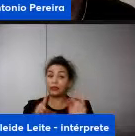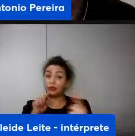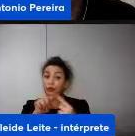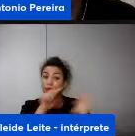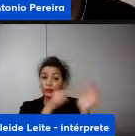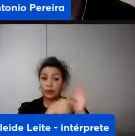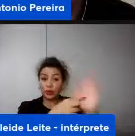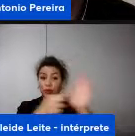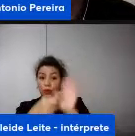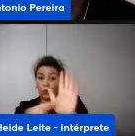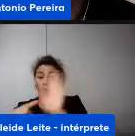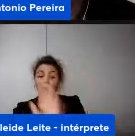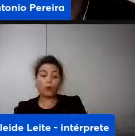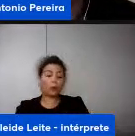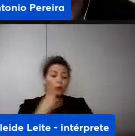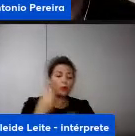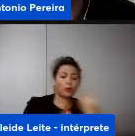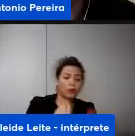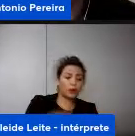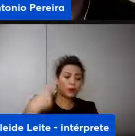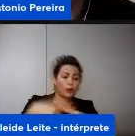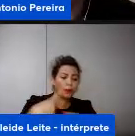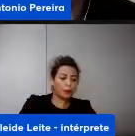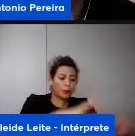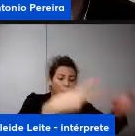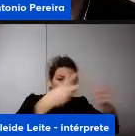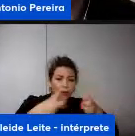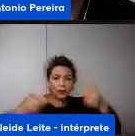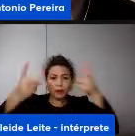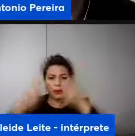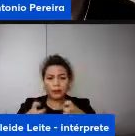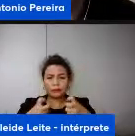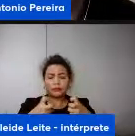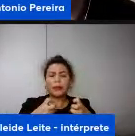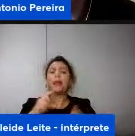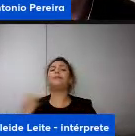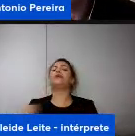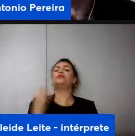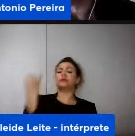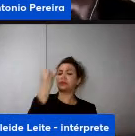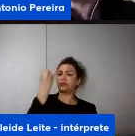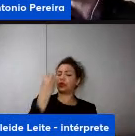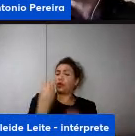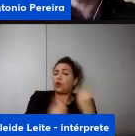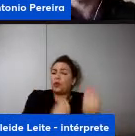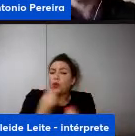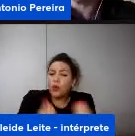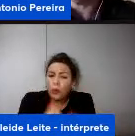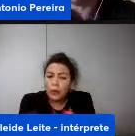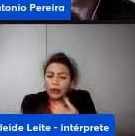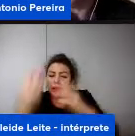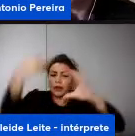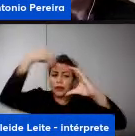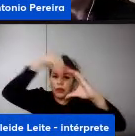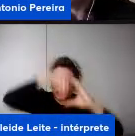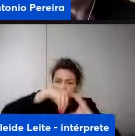vocês por que essa inferência perceptual ela é importante, né, e como é que ela está incorporada.